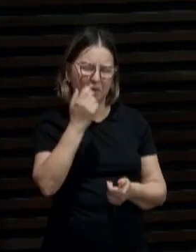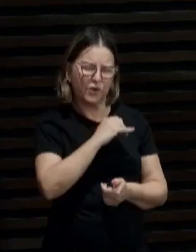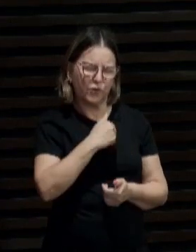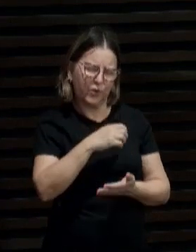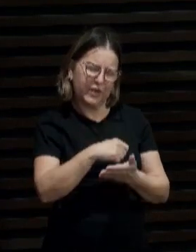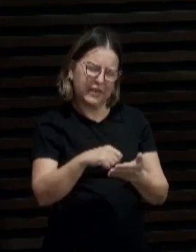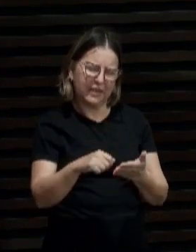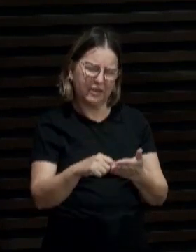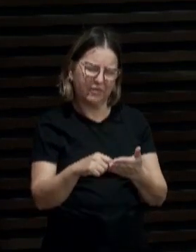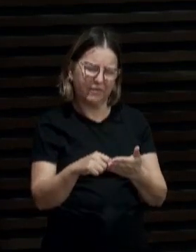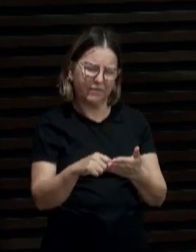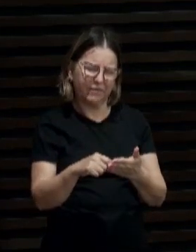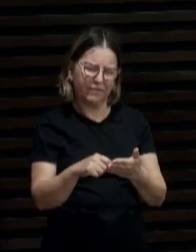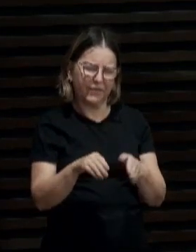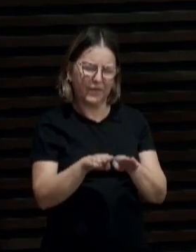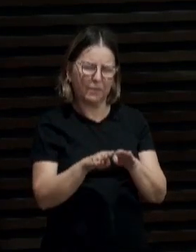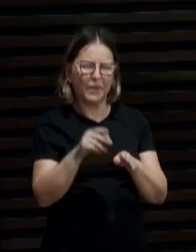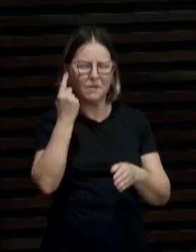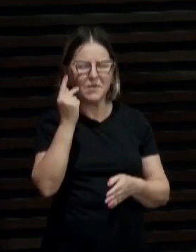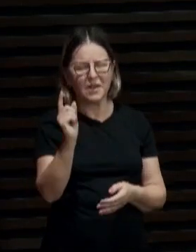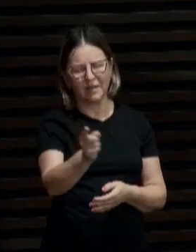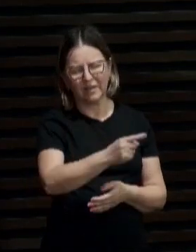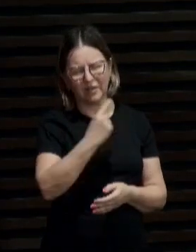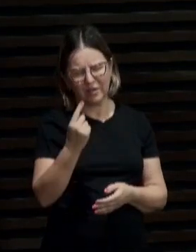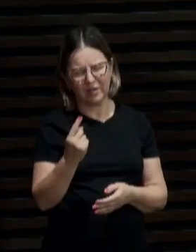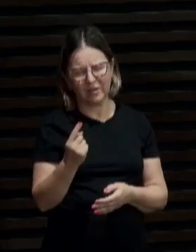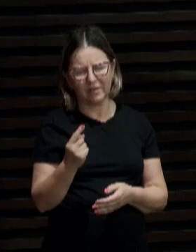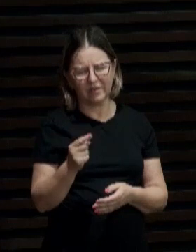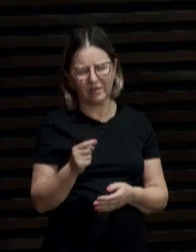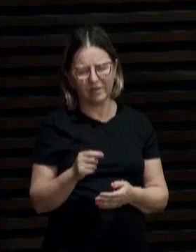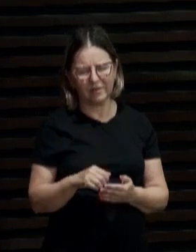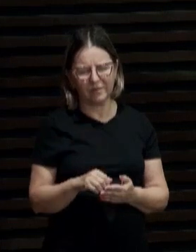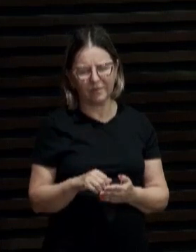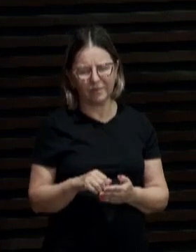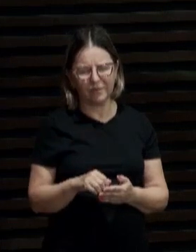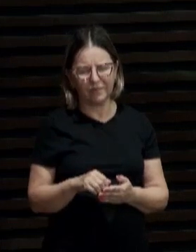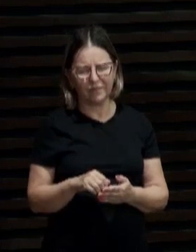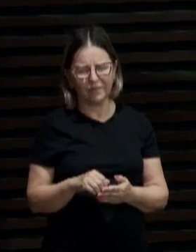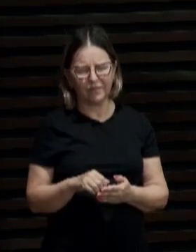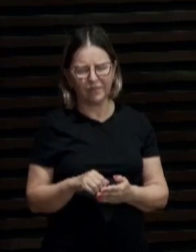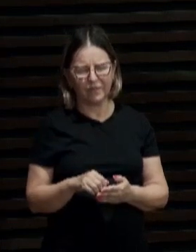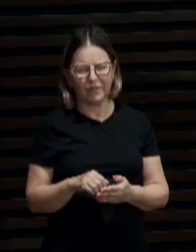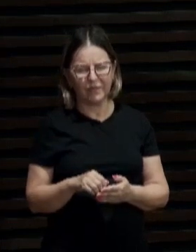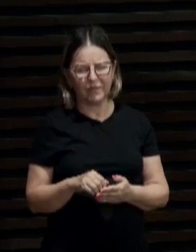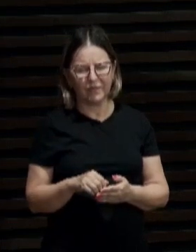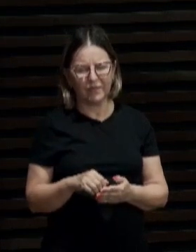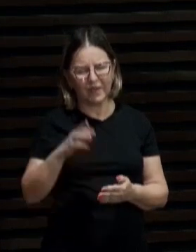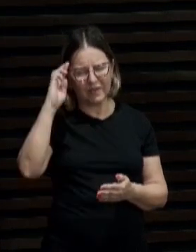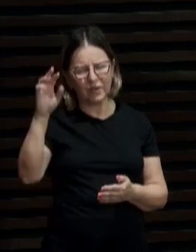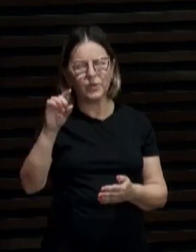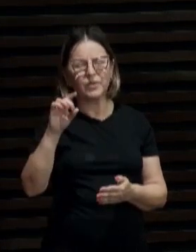estendeu também a nós, em primeira mão à igreja de Éfeso, mas também a nós. Senhor, somente